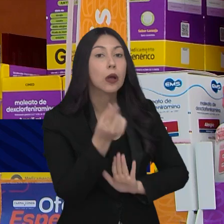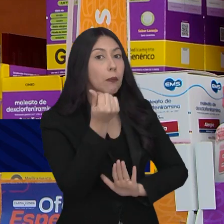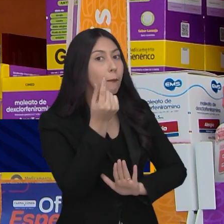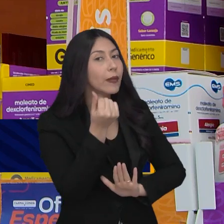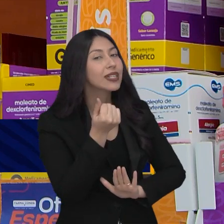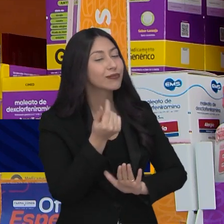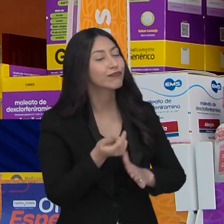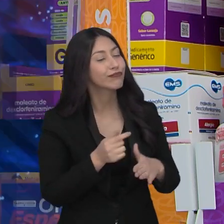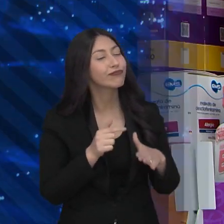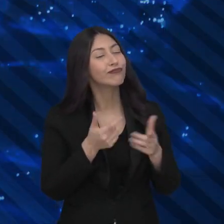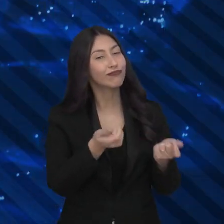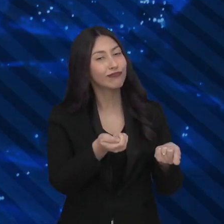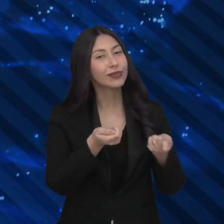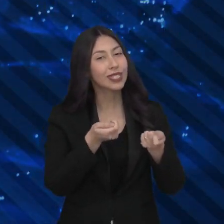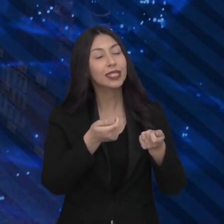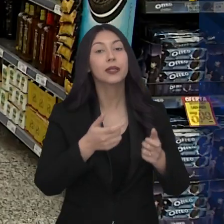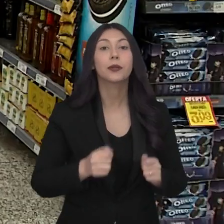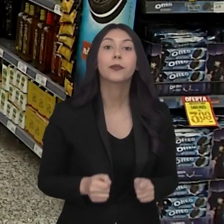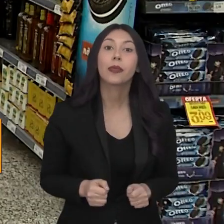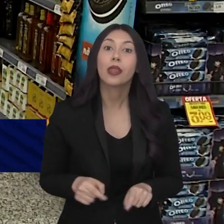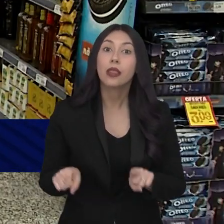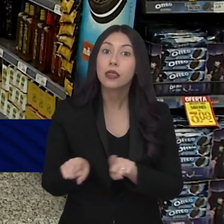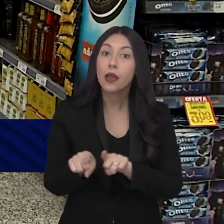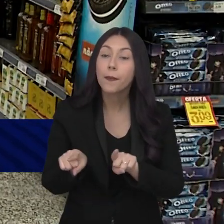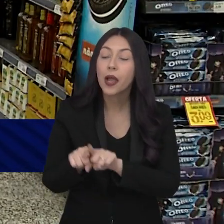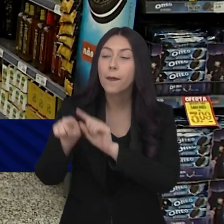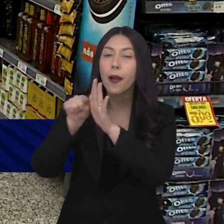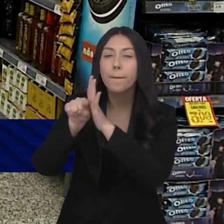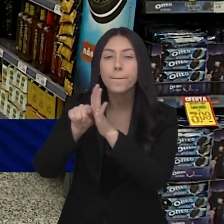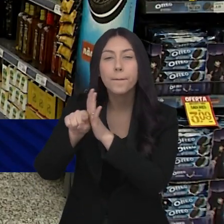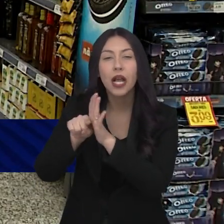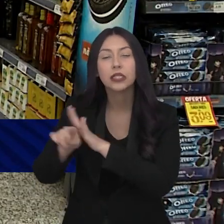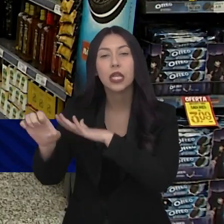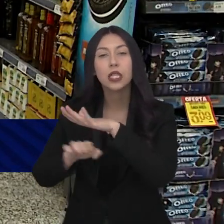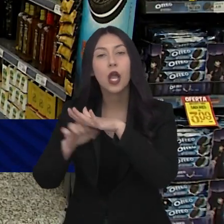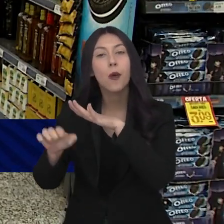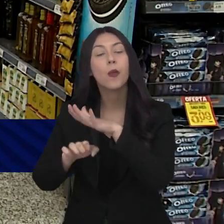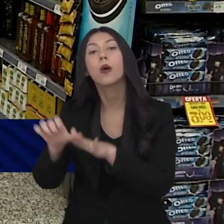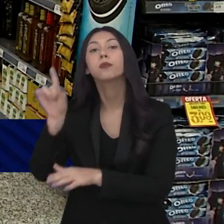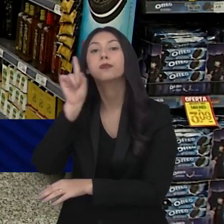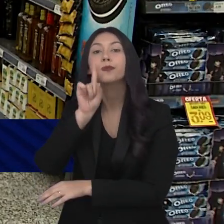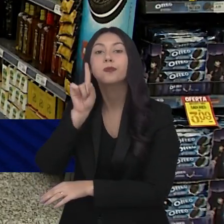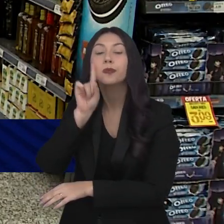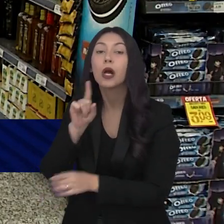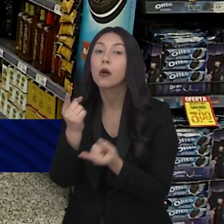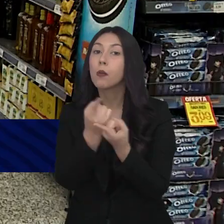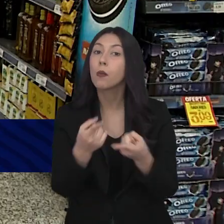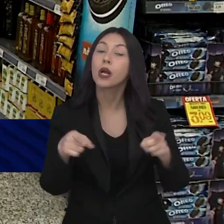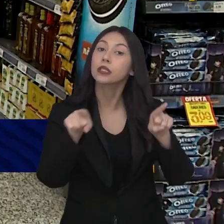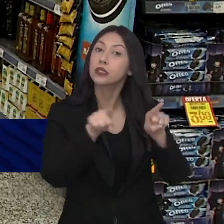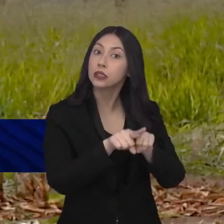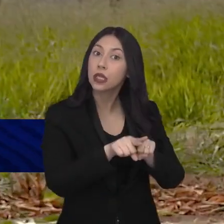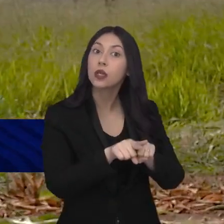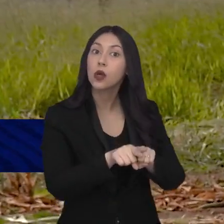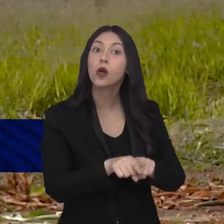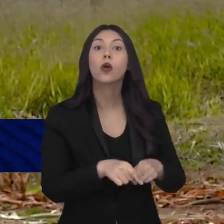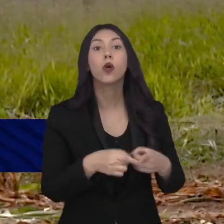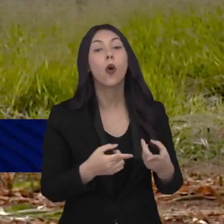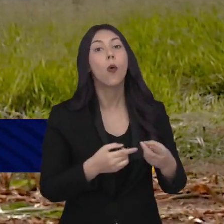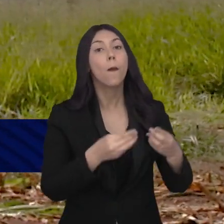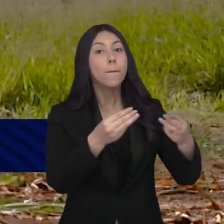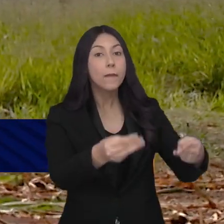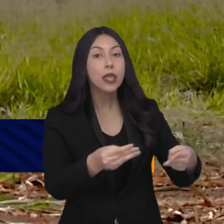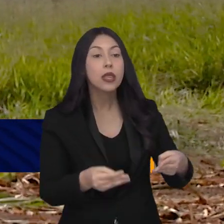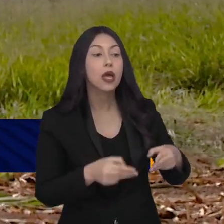preços para economizar. E um estudo feito por empresas norte-americanas, que contou com a colaboração do Ministério da Agricultura